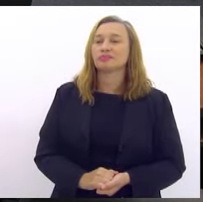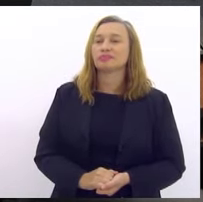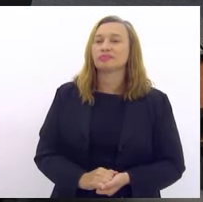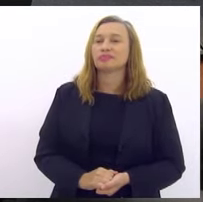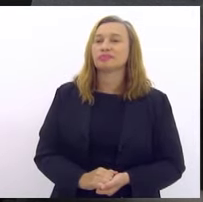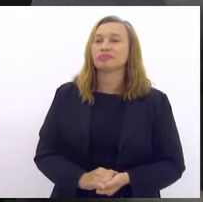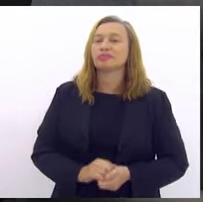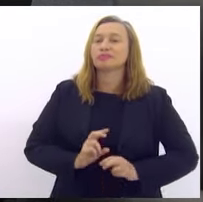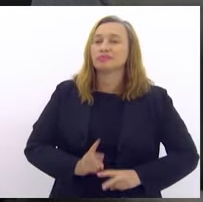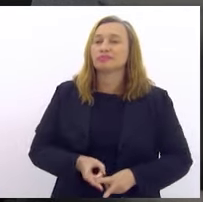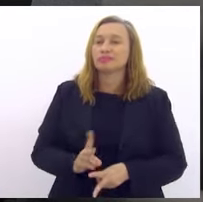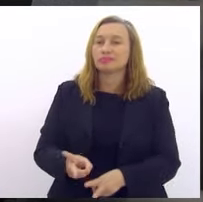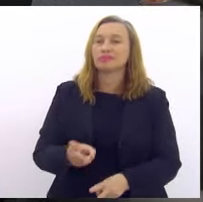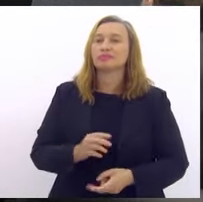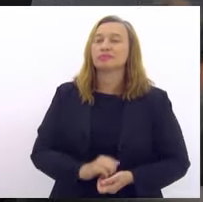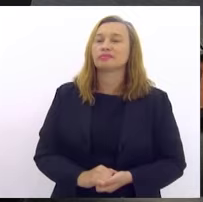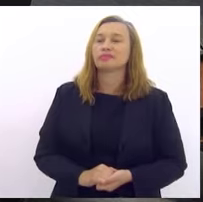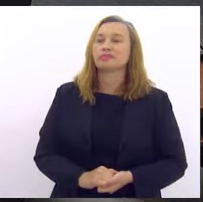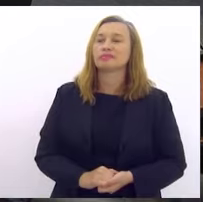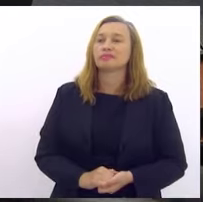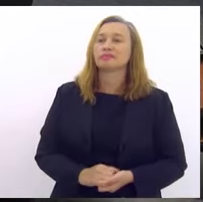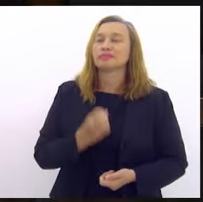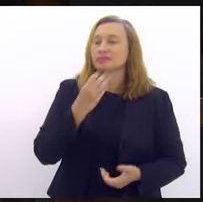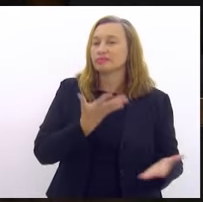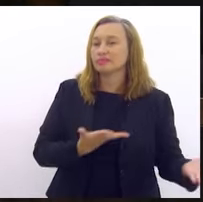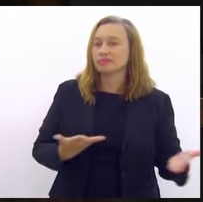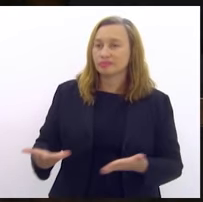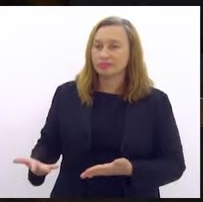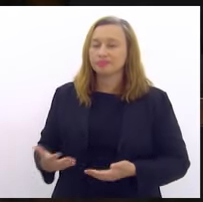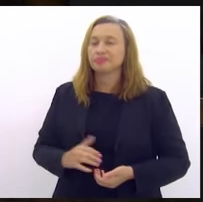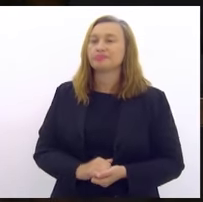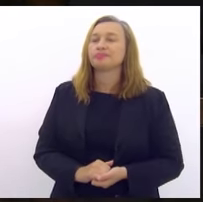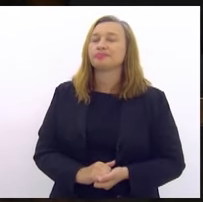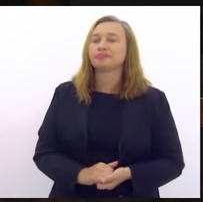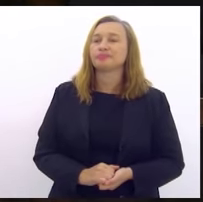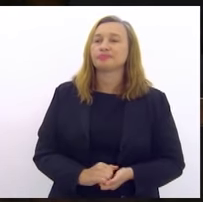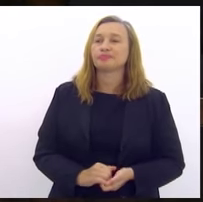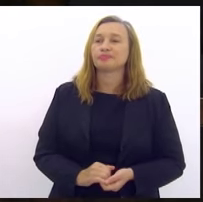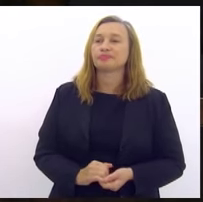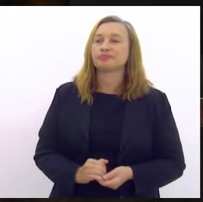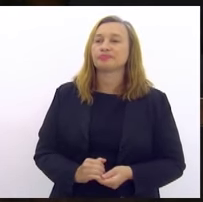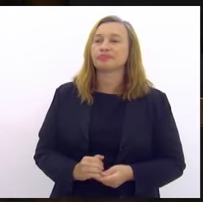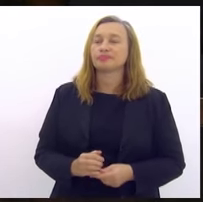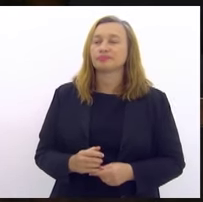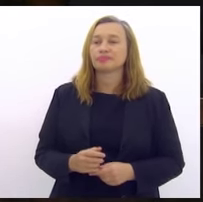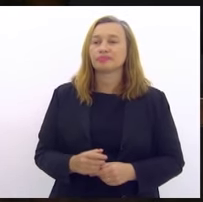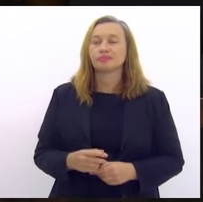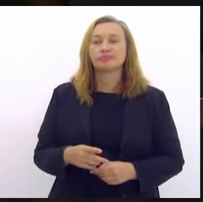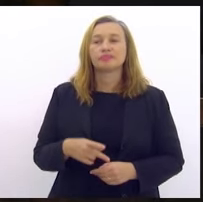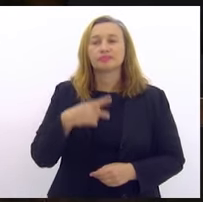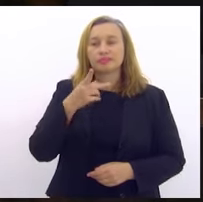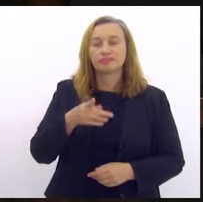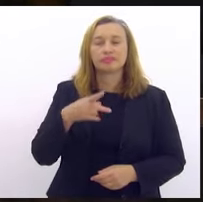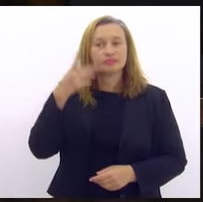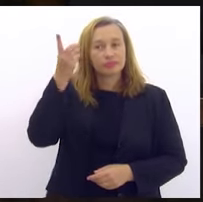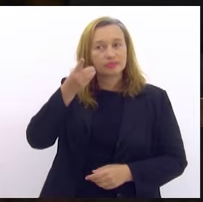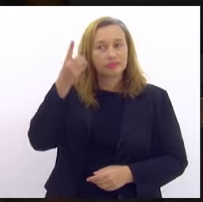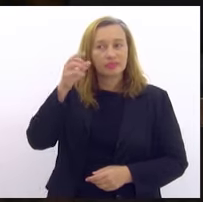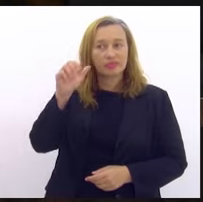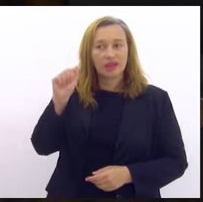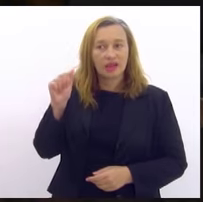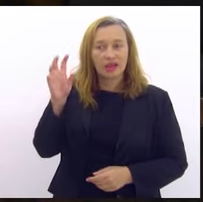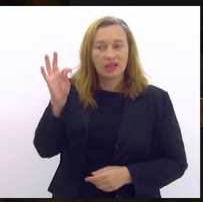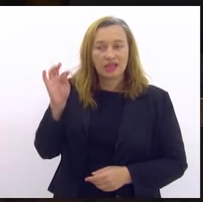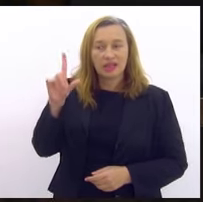Vamos dar sequência. Muito bem-vinda o posicionamento de Vossa Excelência, deputado Átila Nunes. É algo que a gente tem